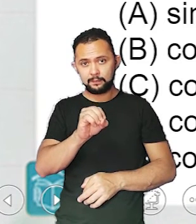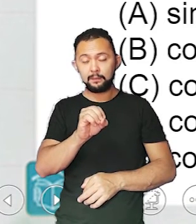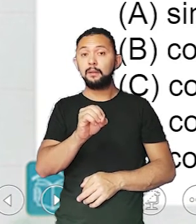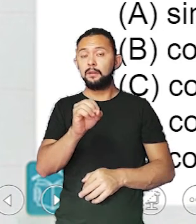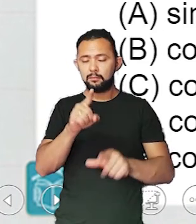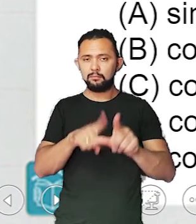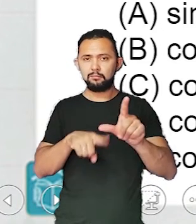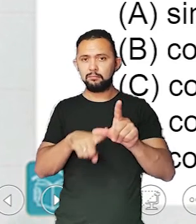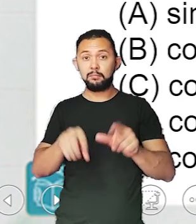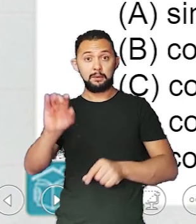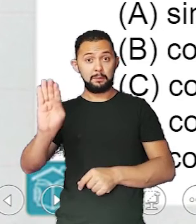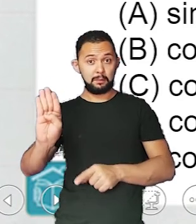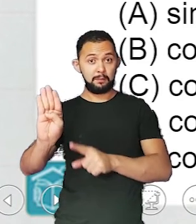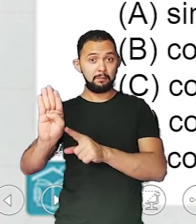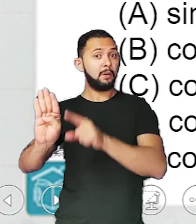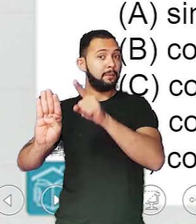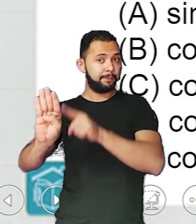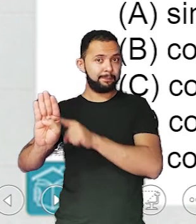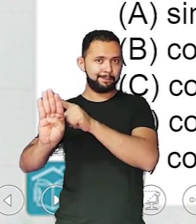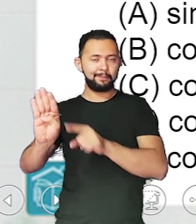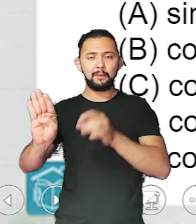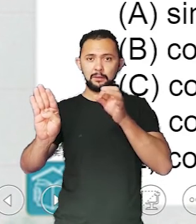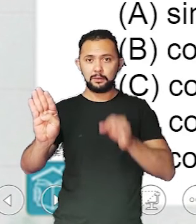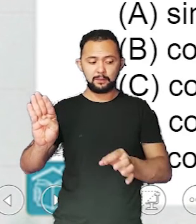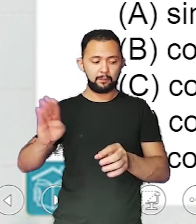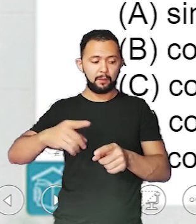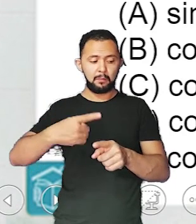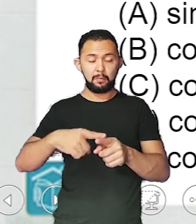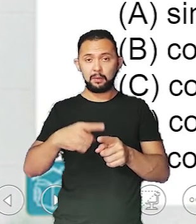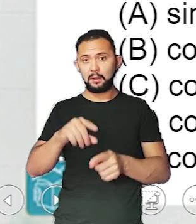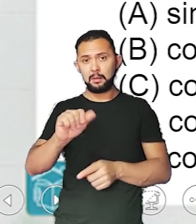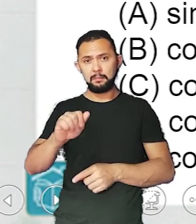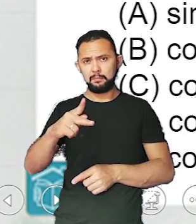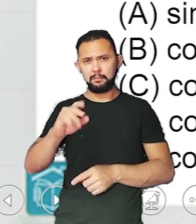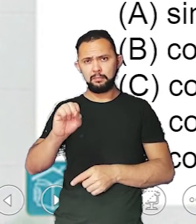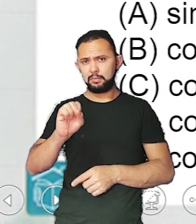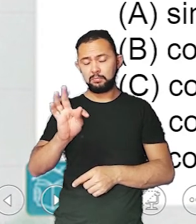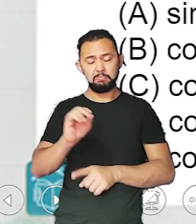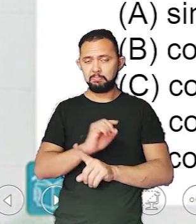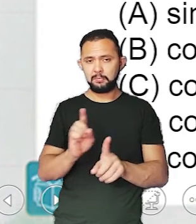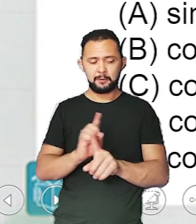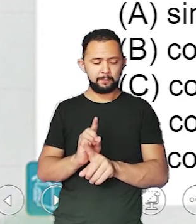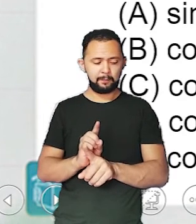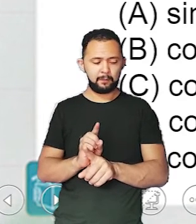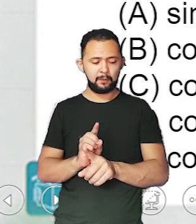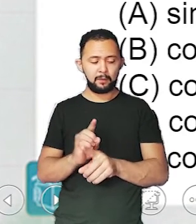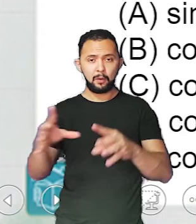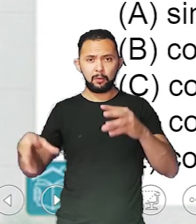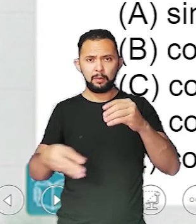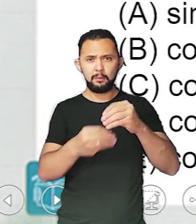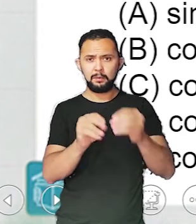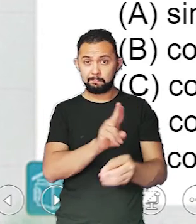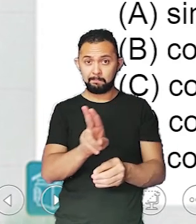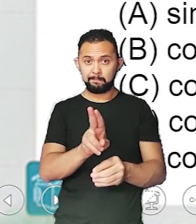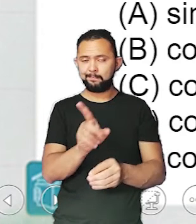Letra B, certo? Já tem sujeito, não pode ser. Aposto, muito menos, ok? Complemento nominal, veja só que